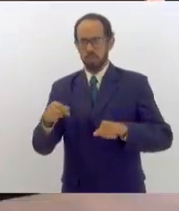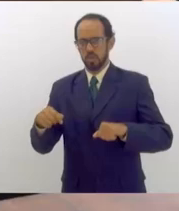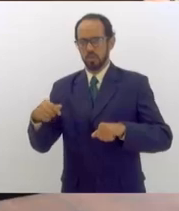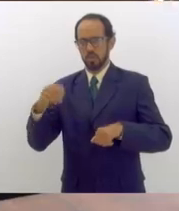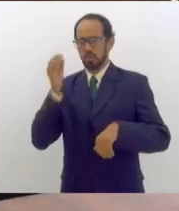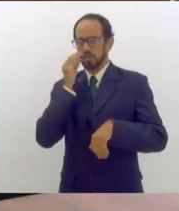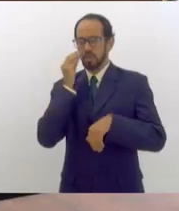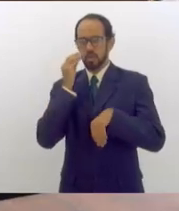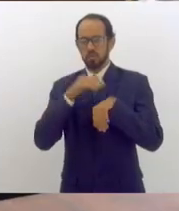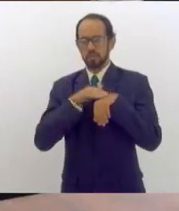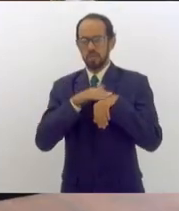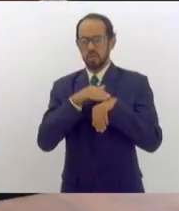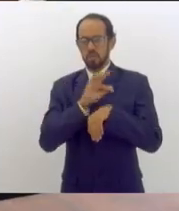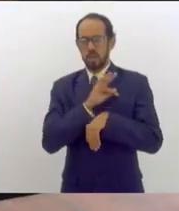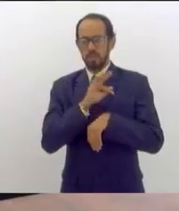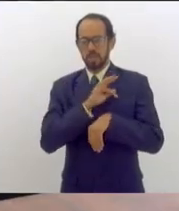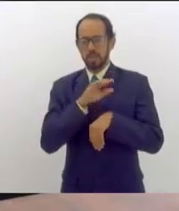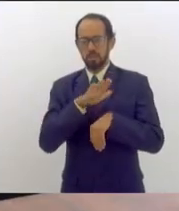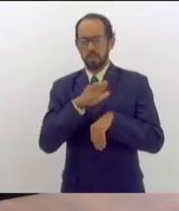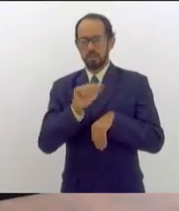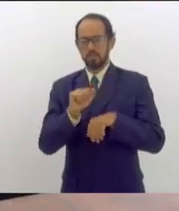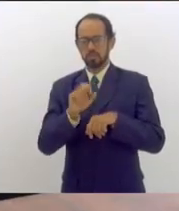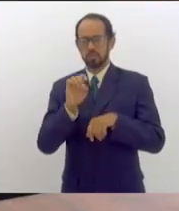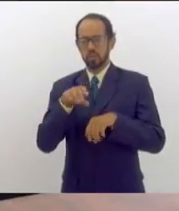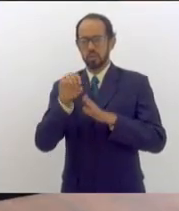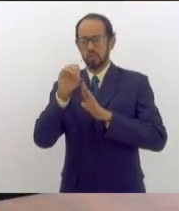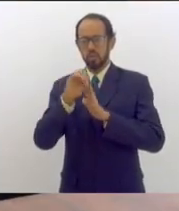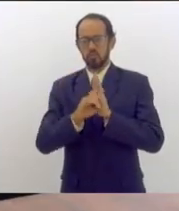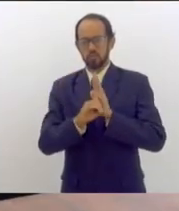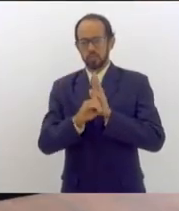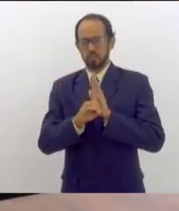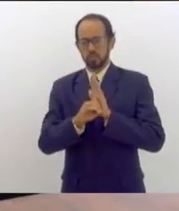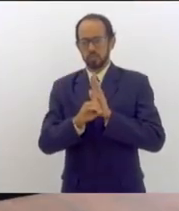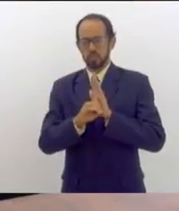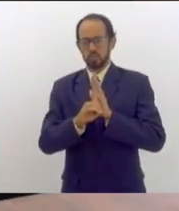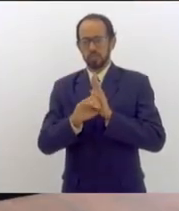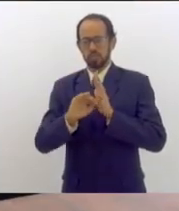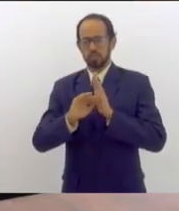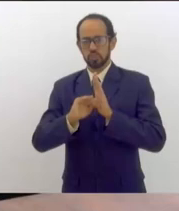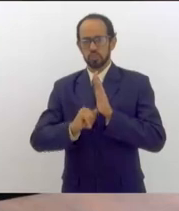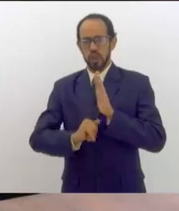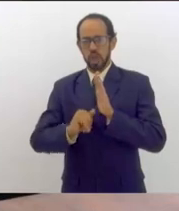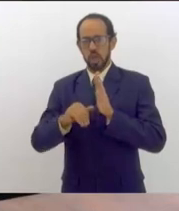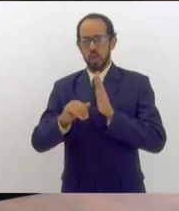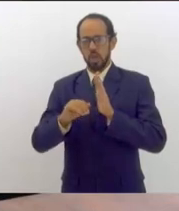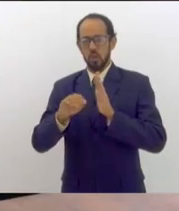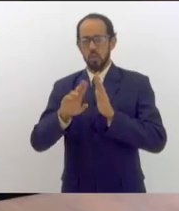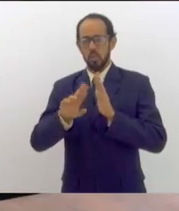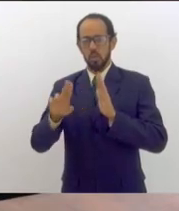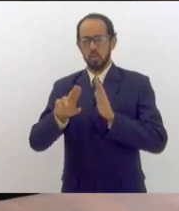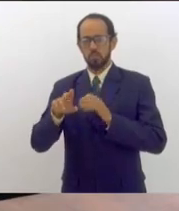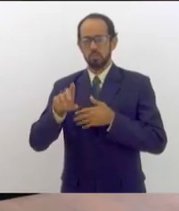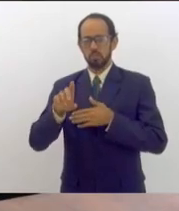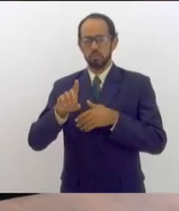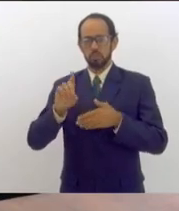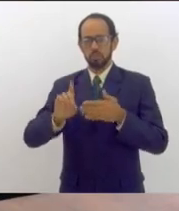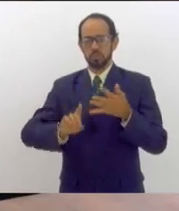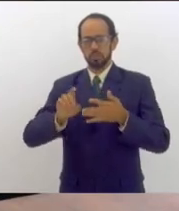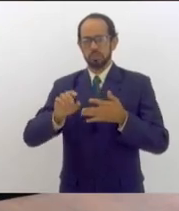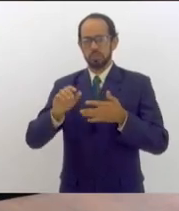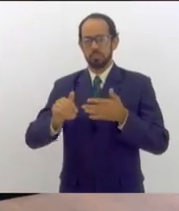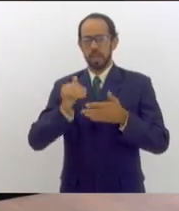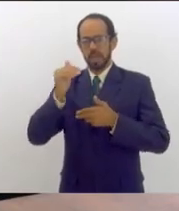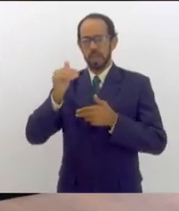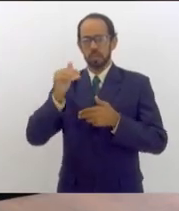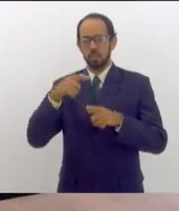ela esqueci é só no Ofício tirar o nome do Desembargador Carlos de Andrade Figueira porque